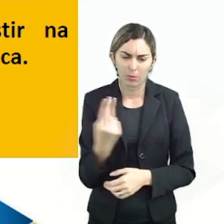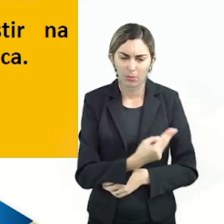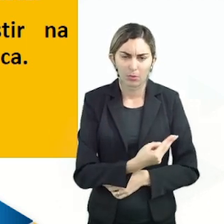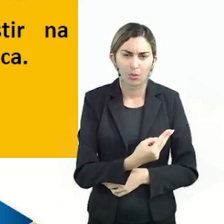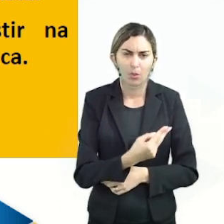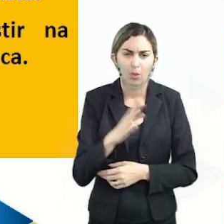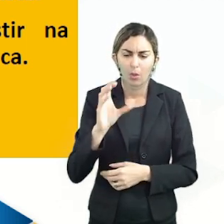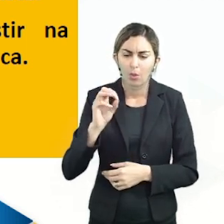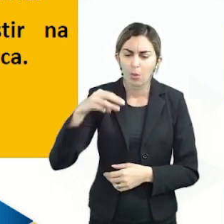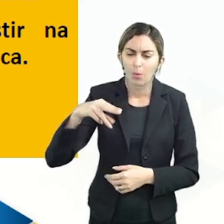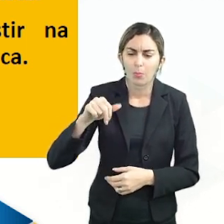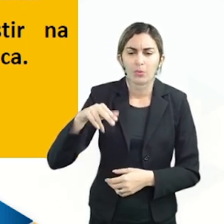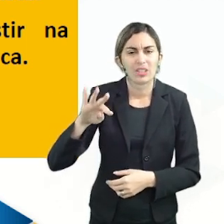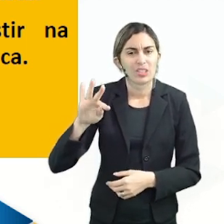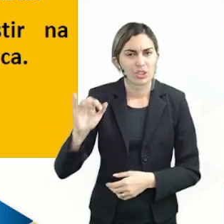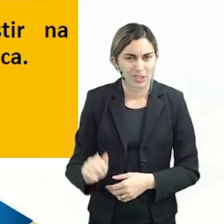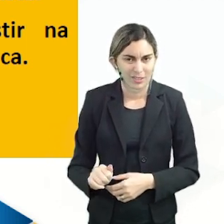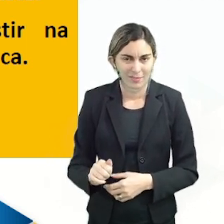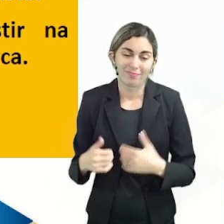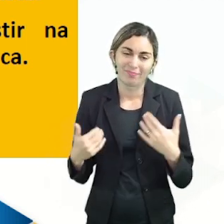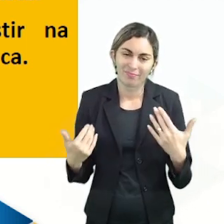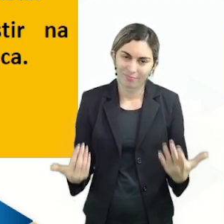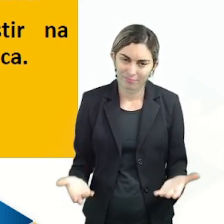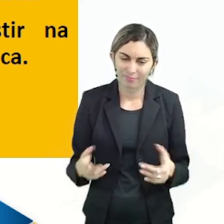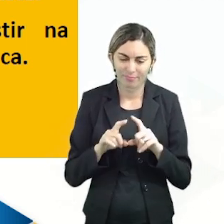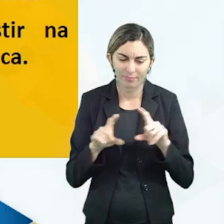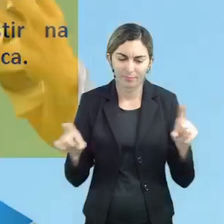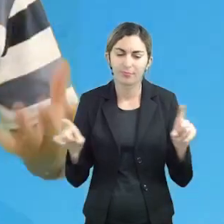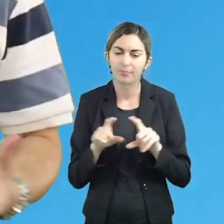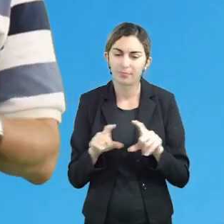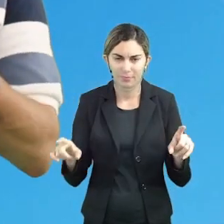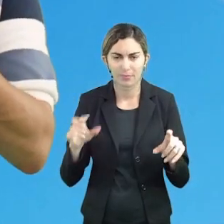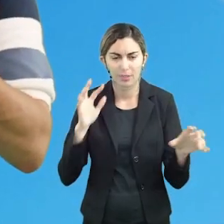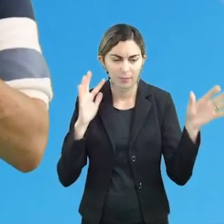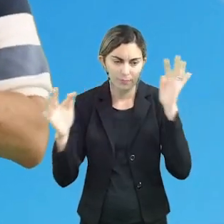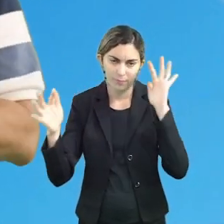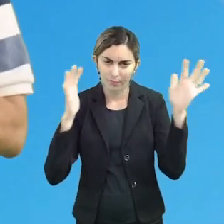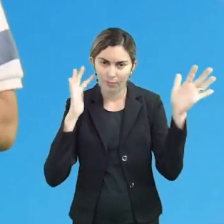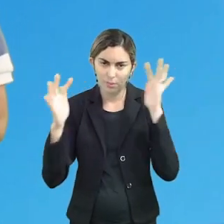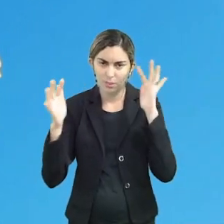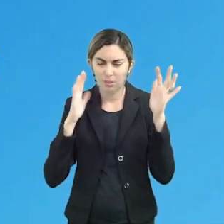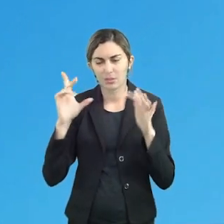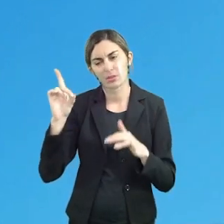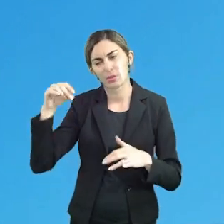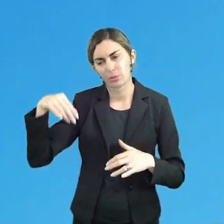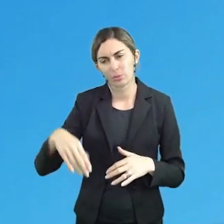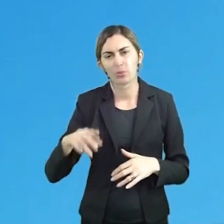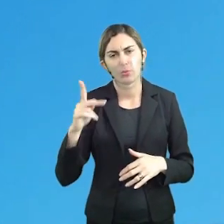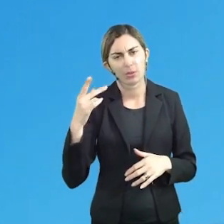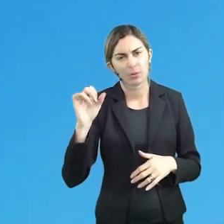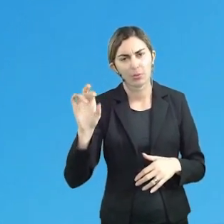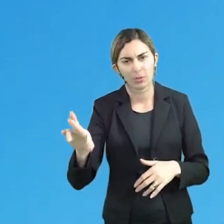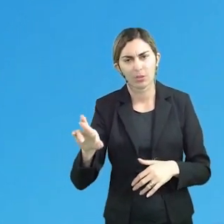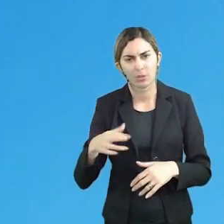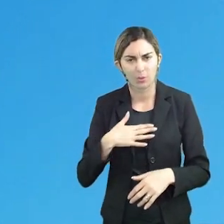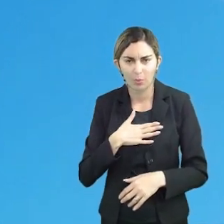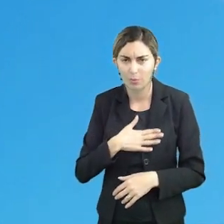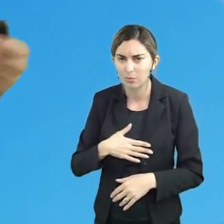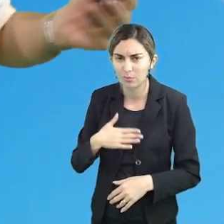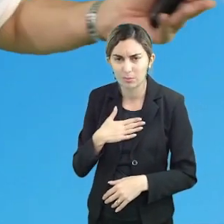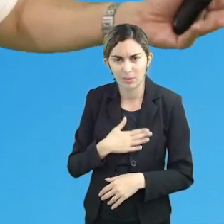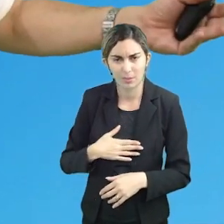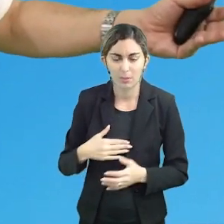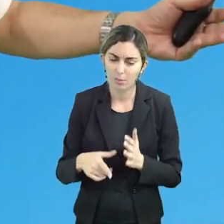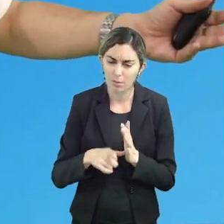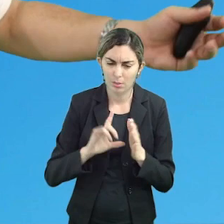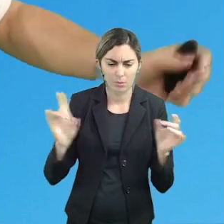de comunista. Então essas frases são frases de reflexão de Dom Helder Câmara. Gostaram?